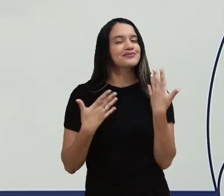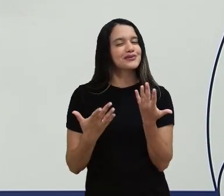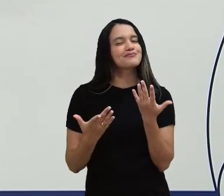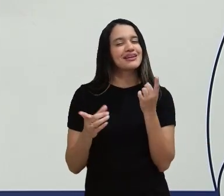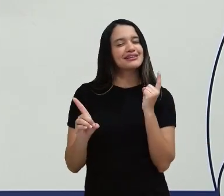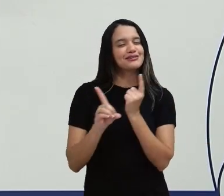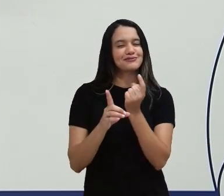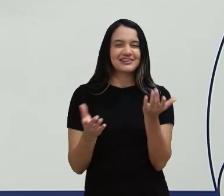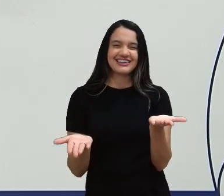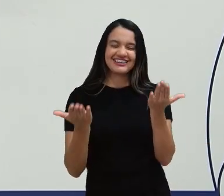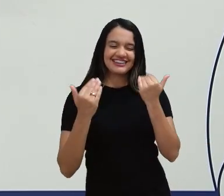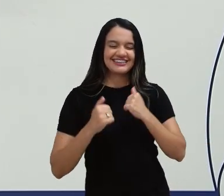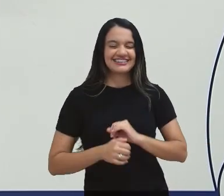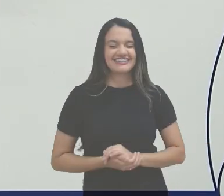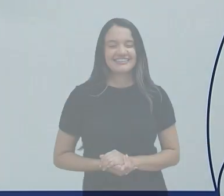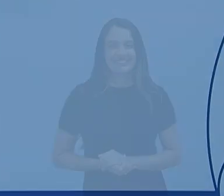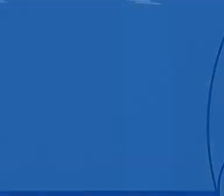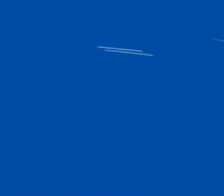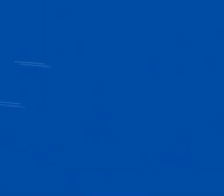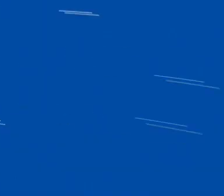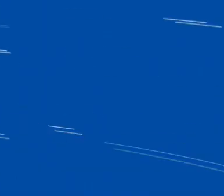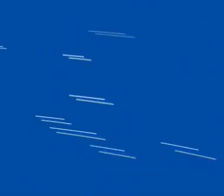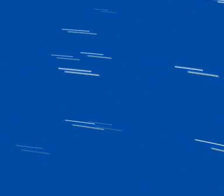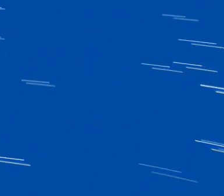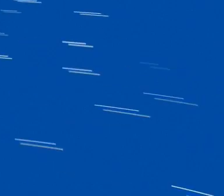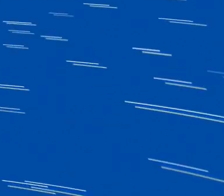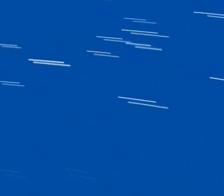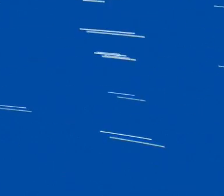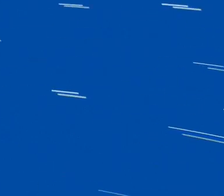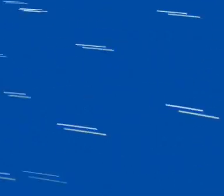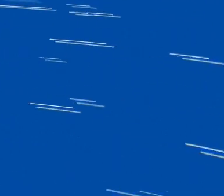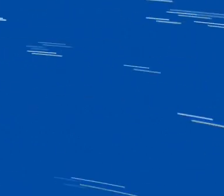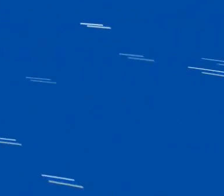disso, vem comigo nessa onda.